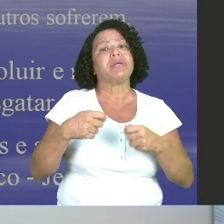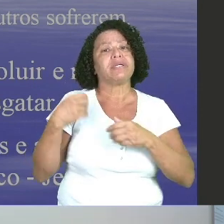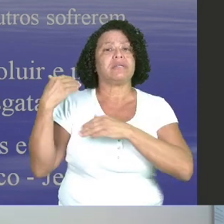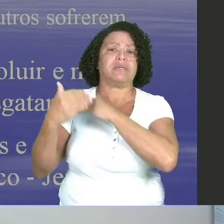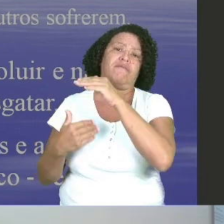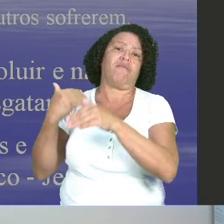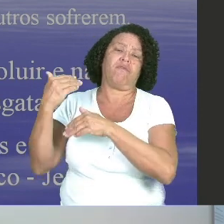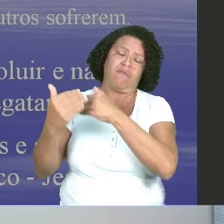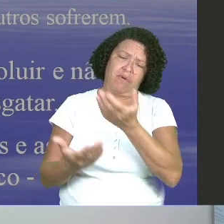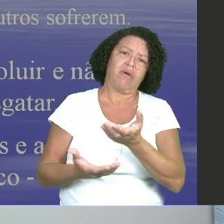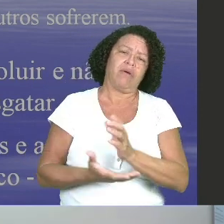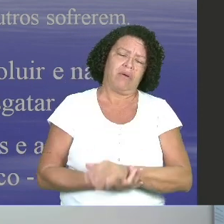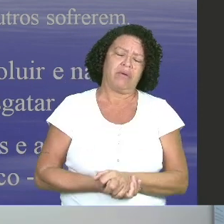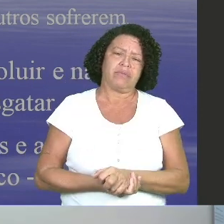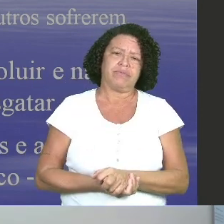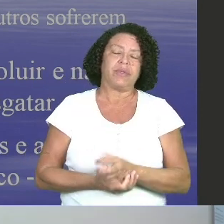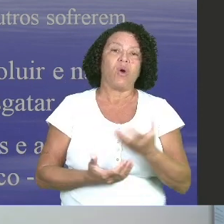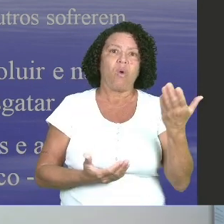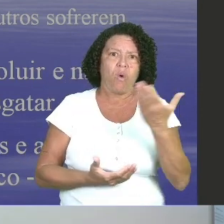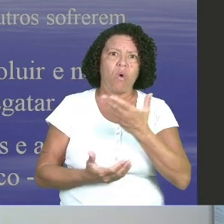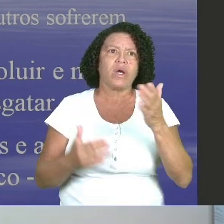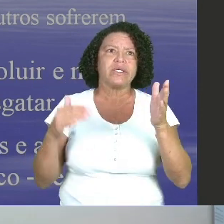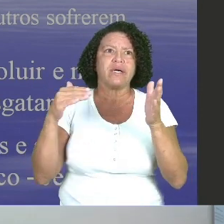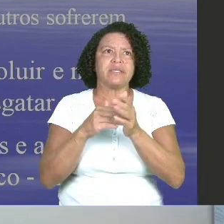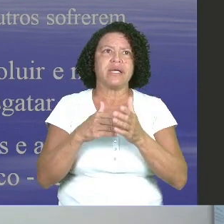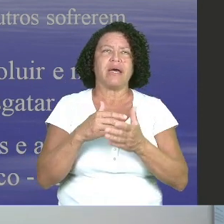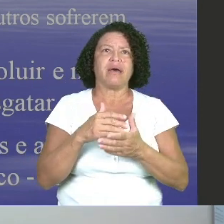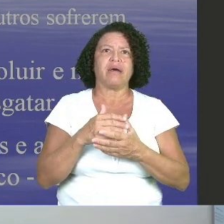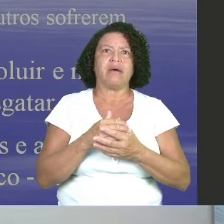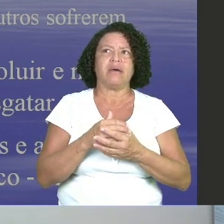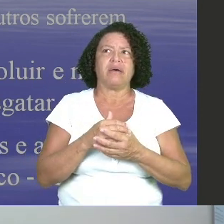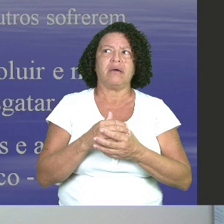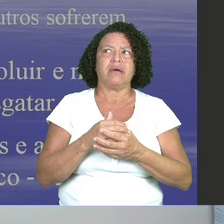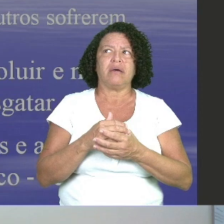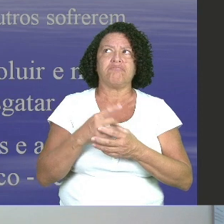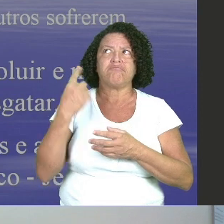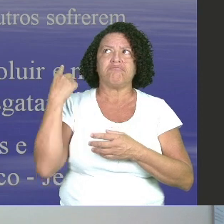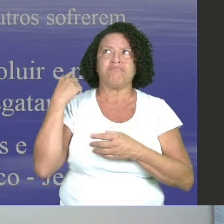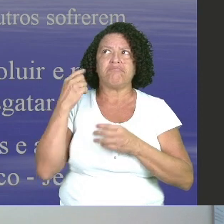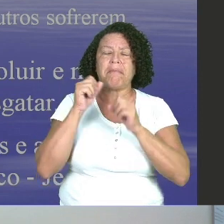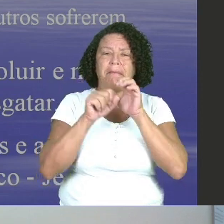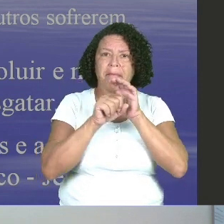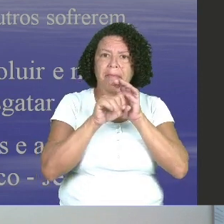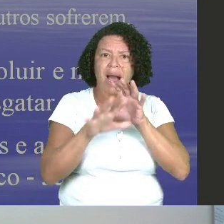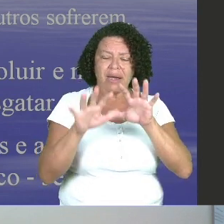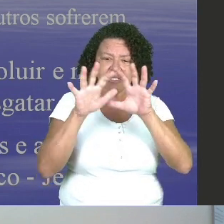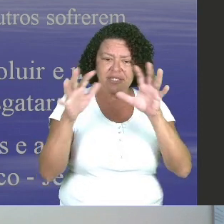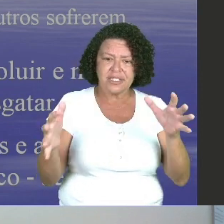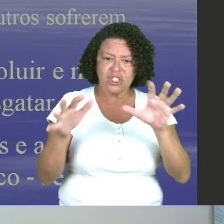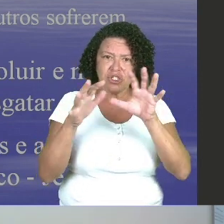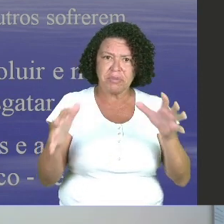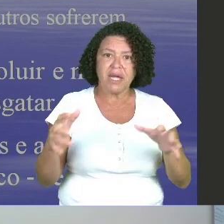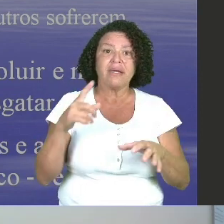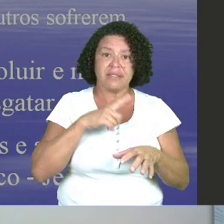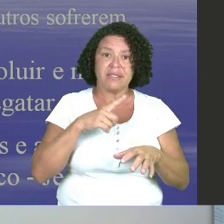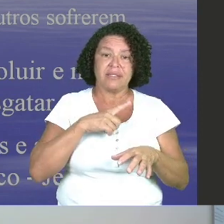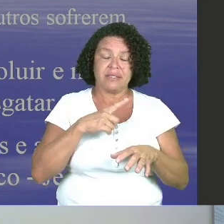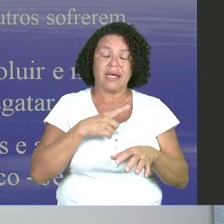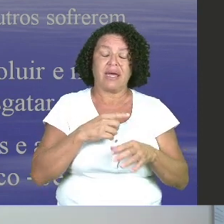desenvolver. Hoje até passe espírita tem hoje no